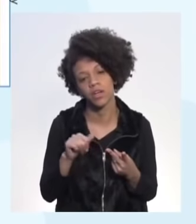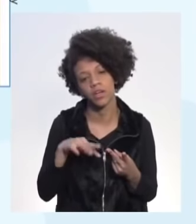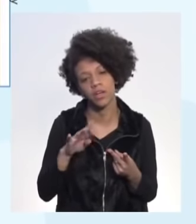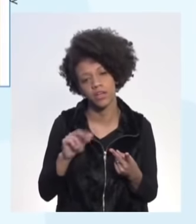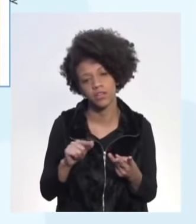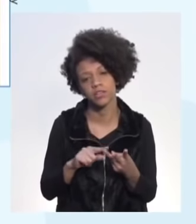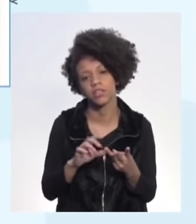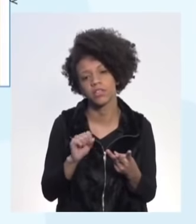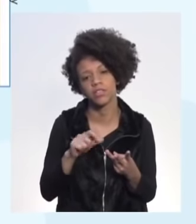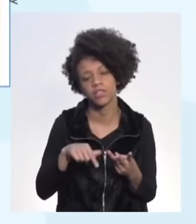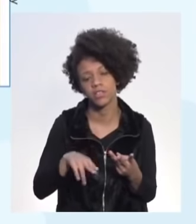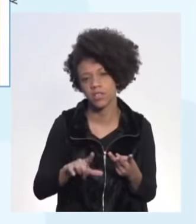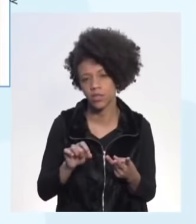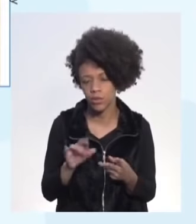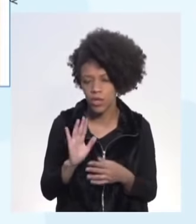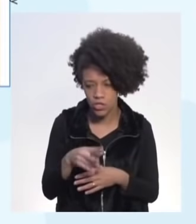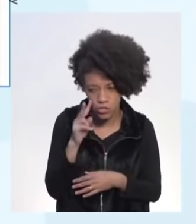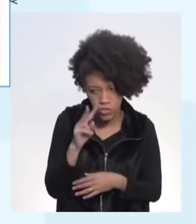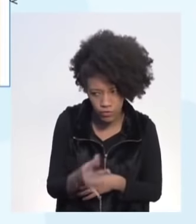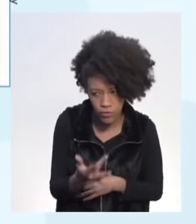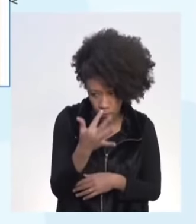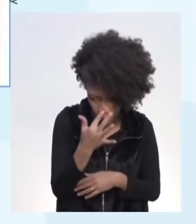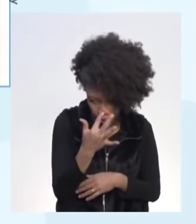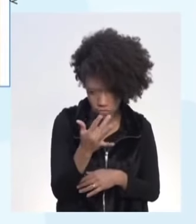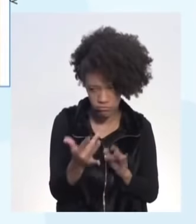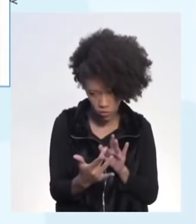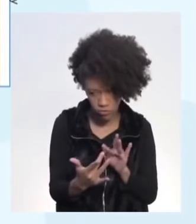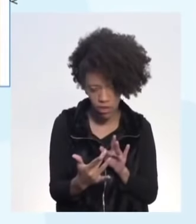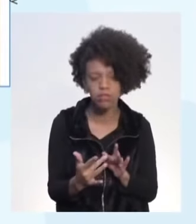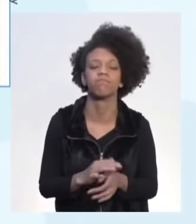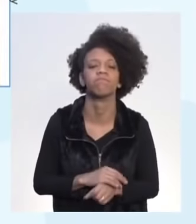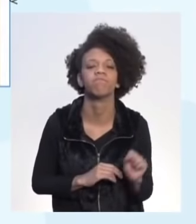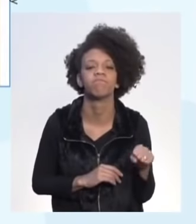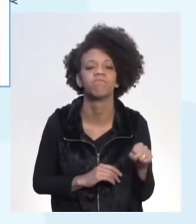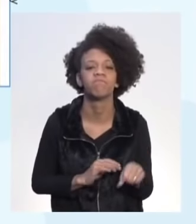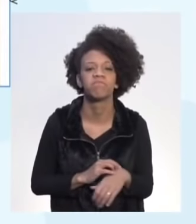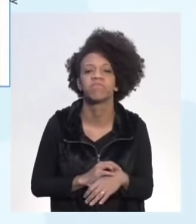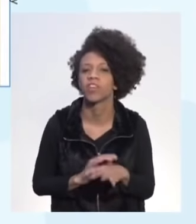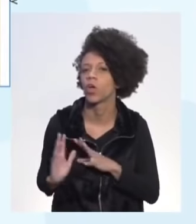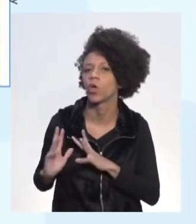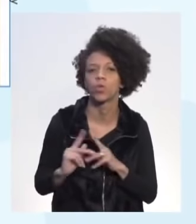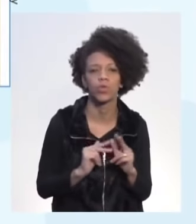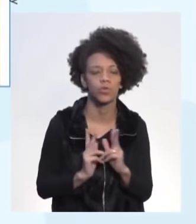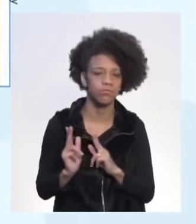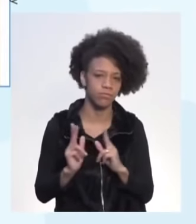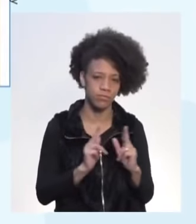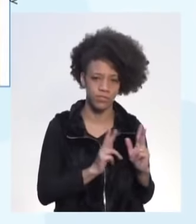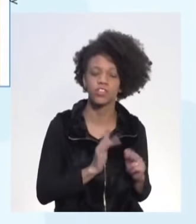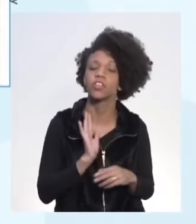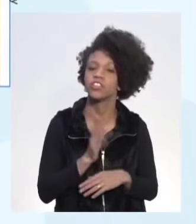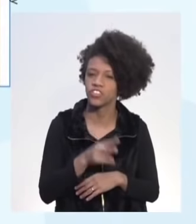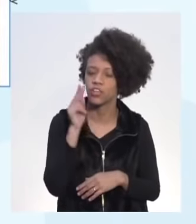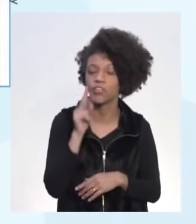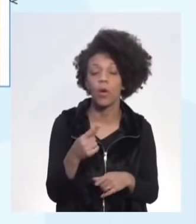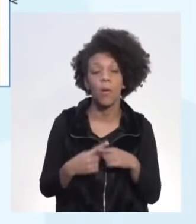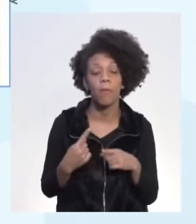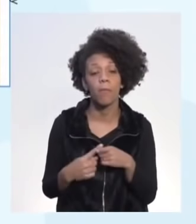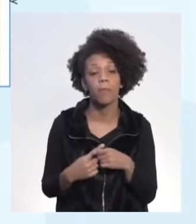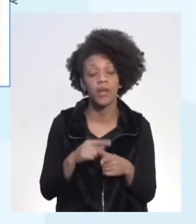viu os 3, Andréia, pessoalmente? Já vi os 3. Todo mundo aqui da produção está aqui também. Já viu também, né? Porque são